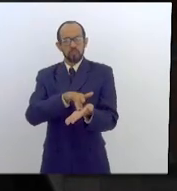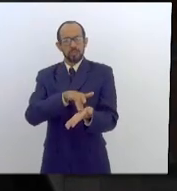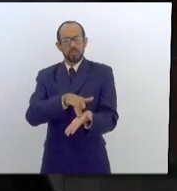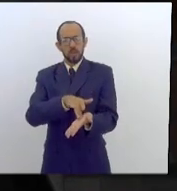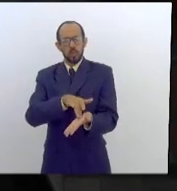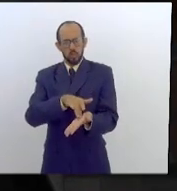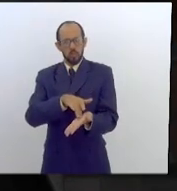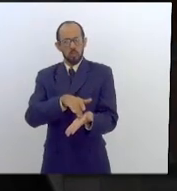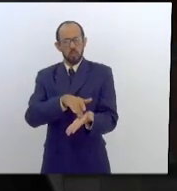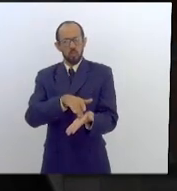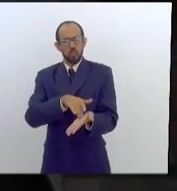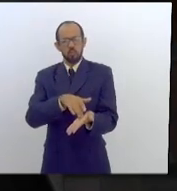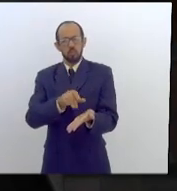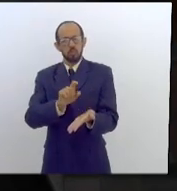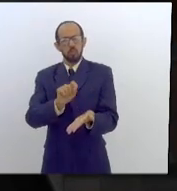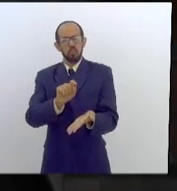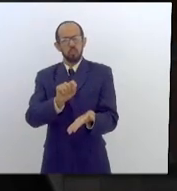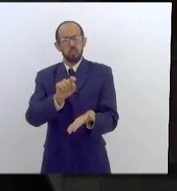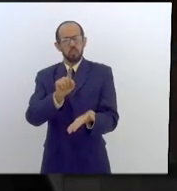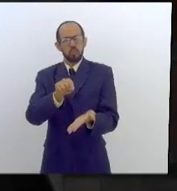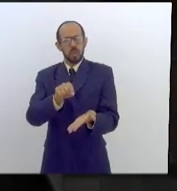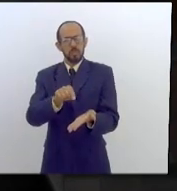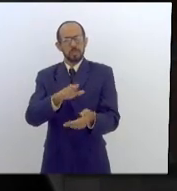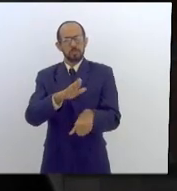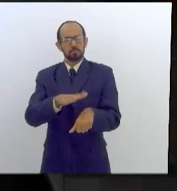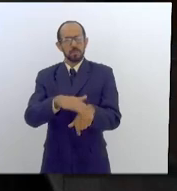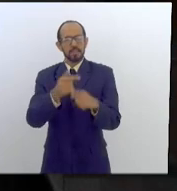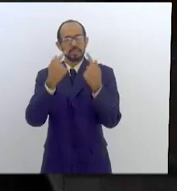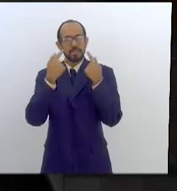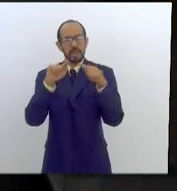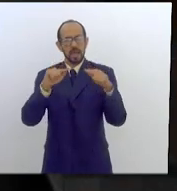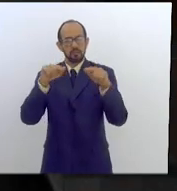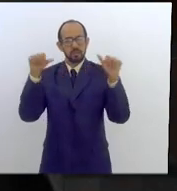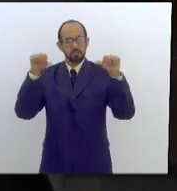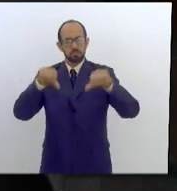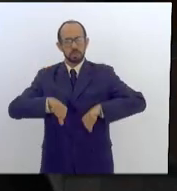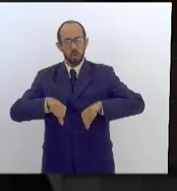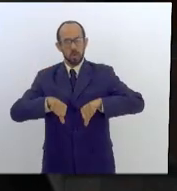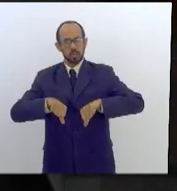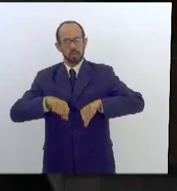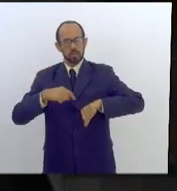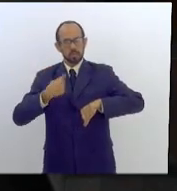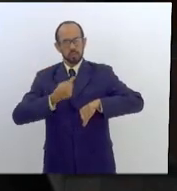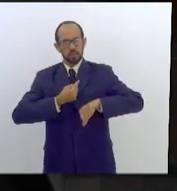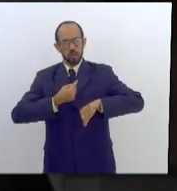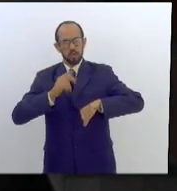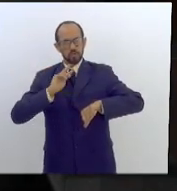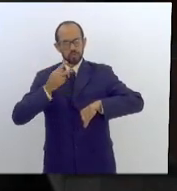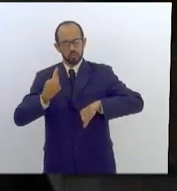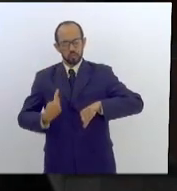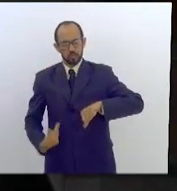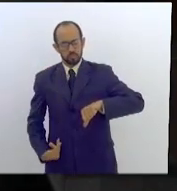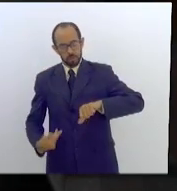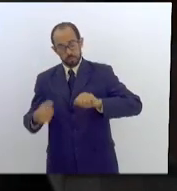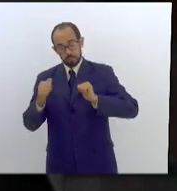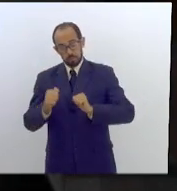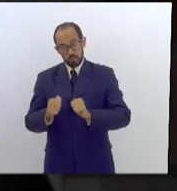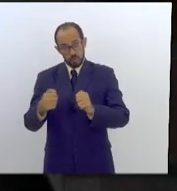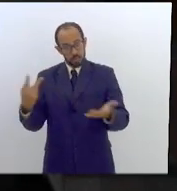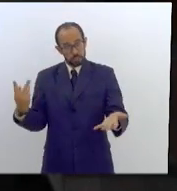ficções mais graves e piores Que Nós seres humanos podemos